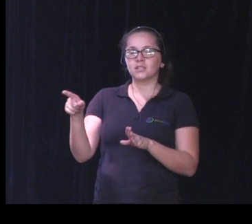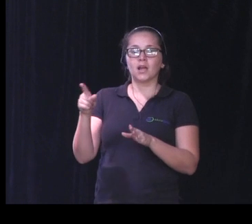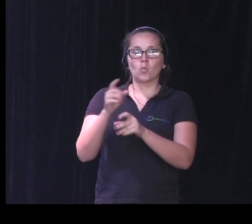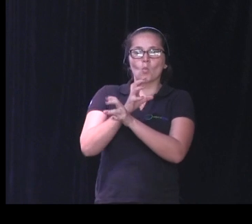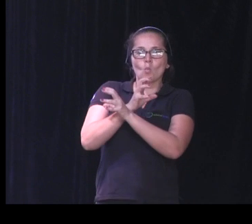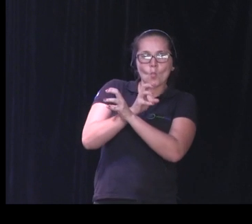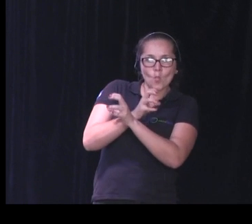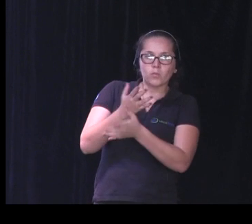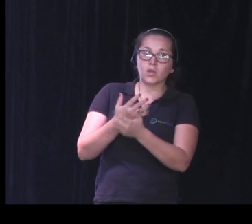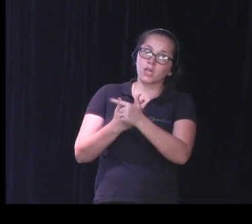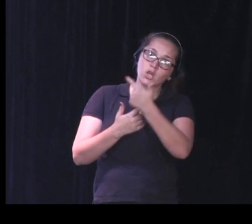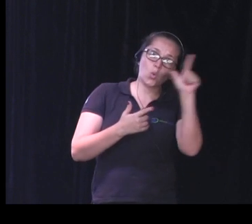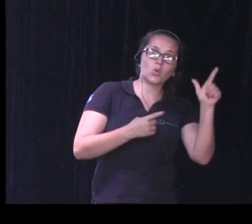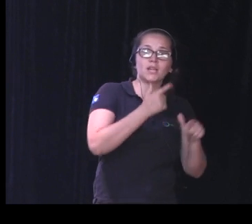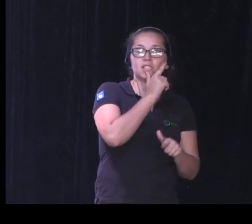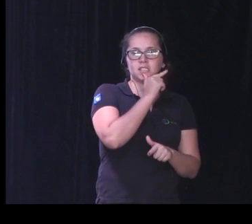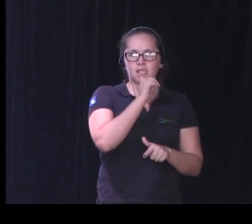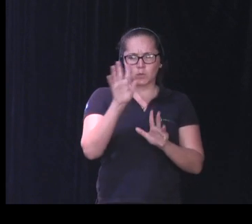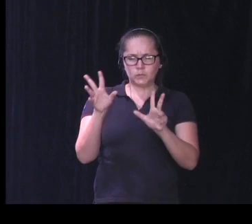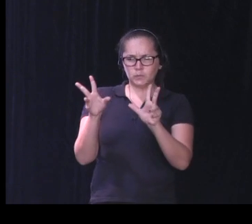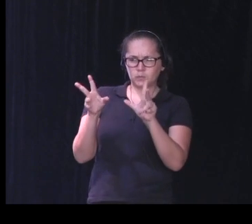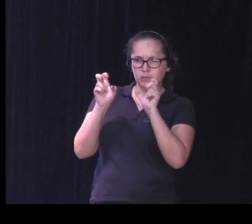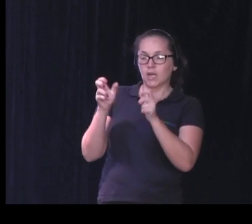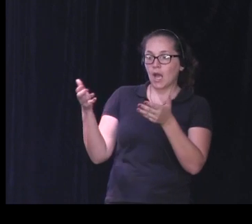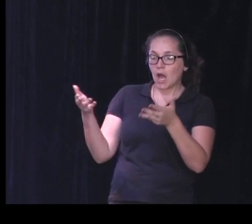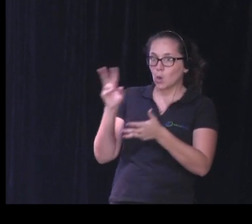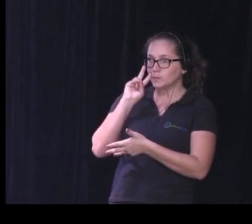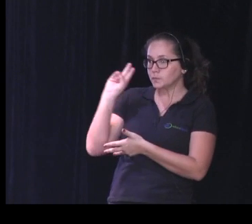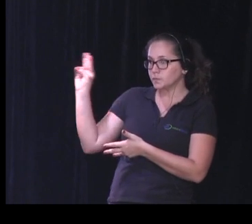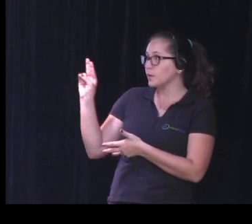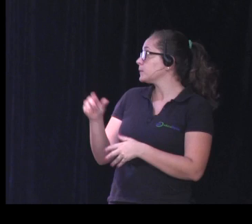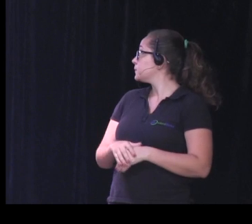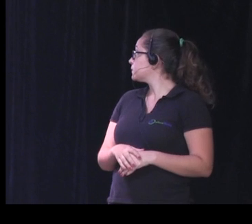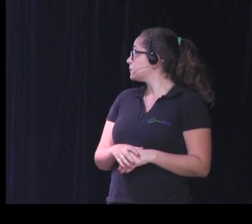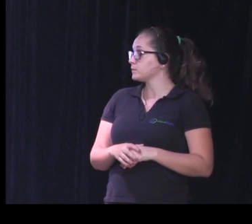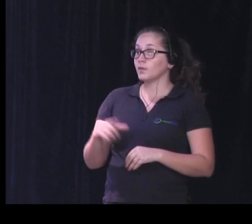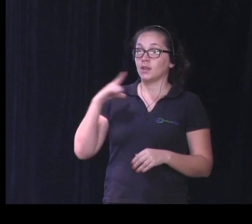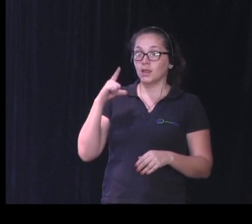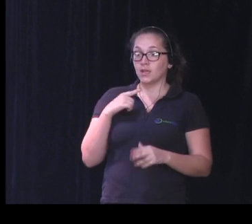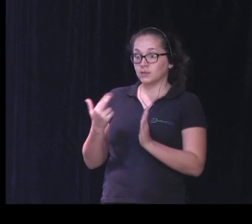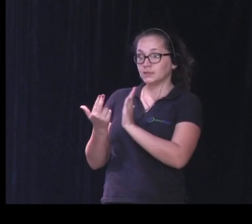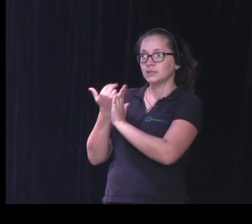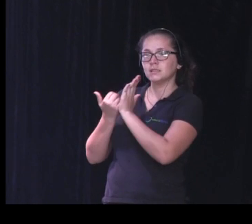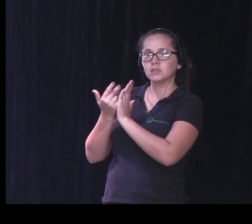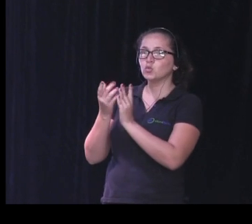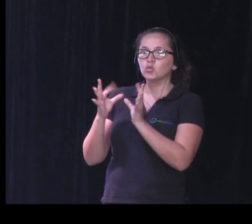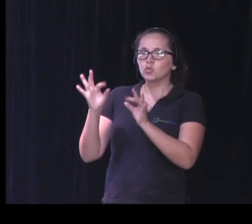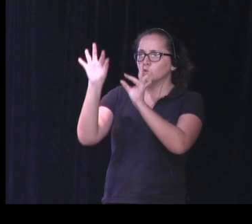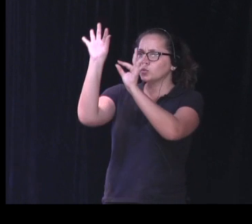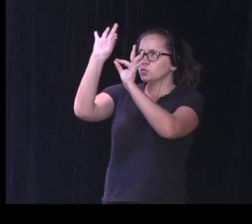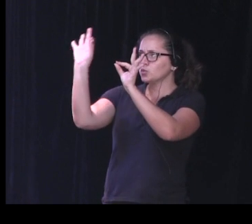Tem também uma parte de deserto e uma parte de água. Se vocês prestarem atenção agora, aqui